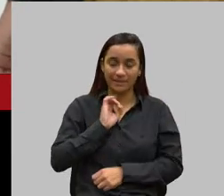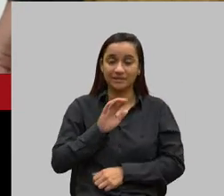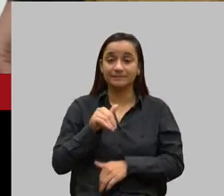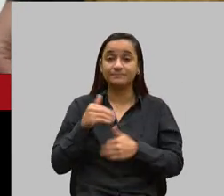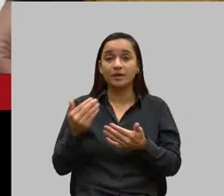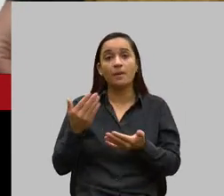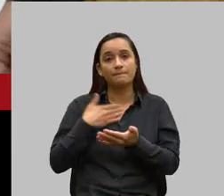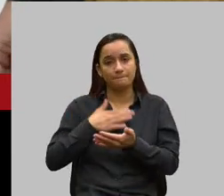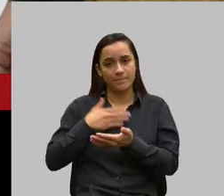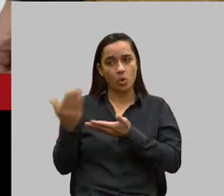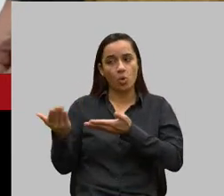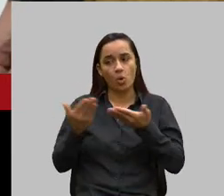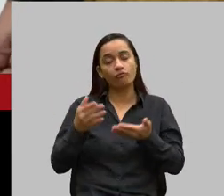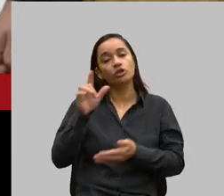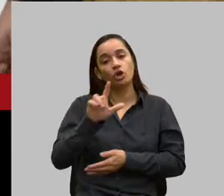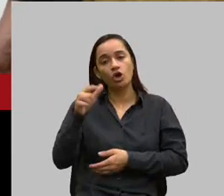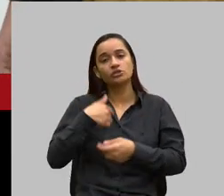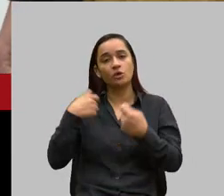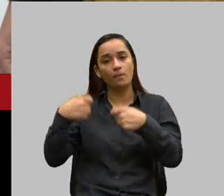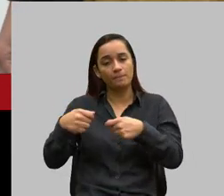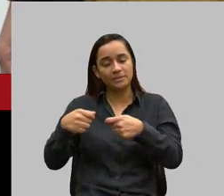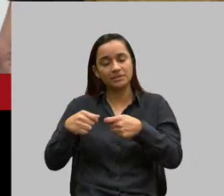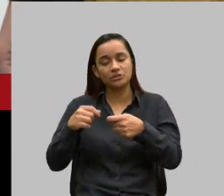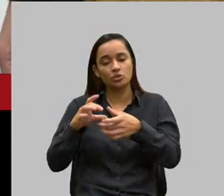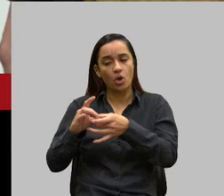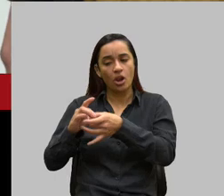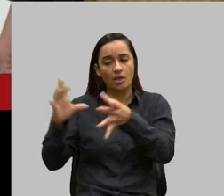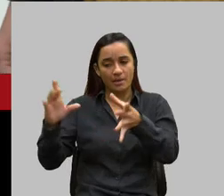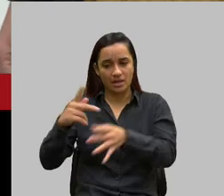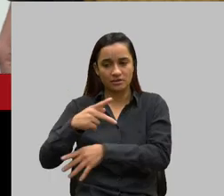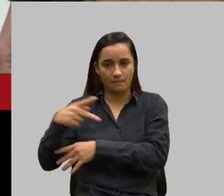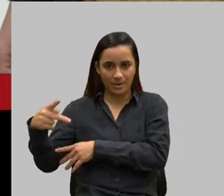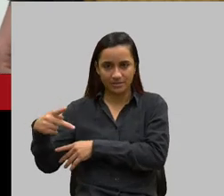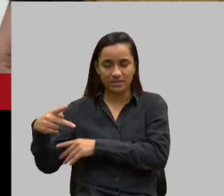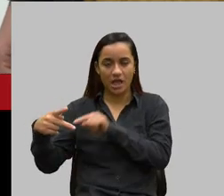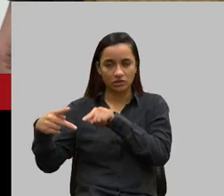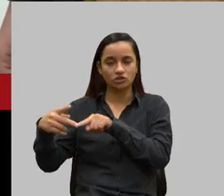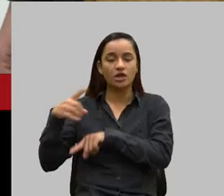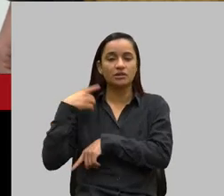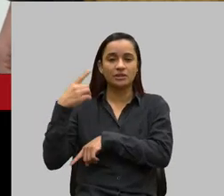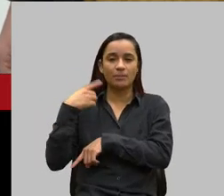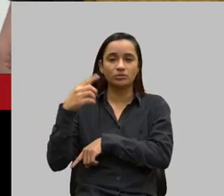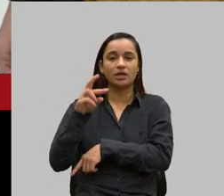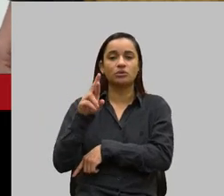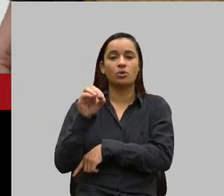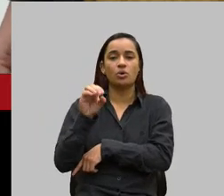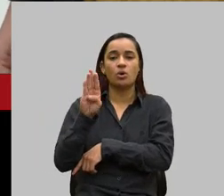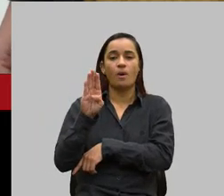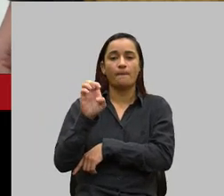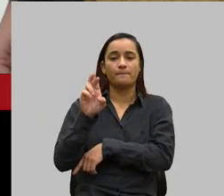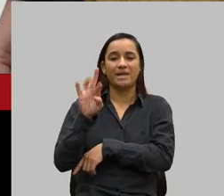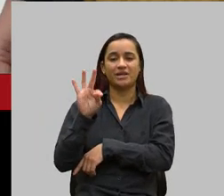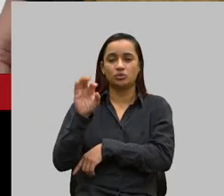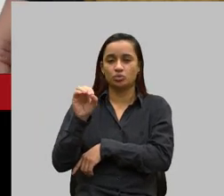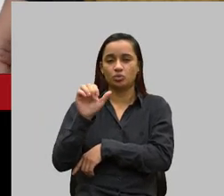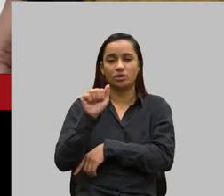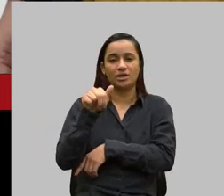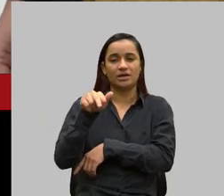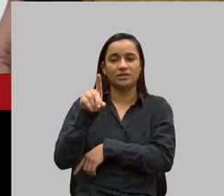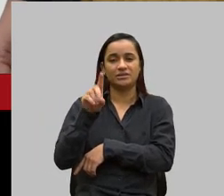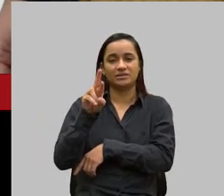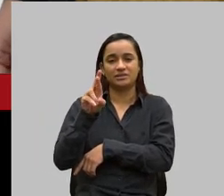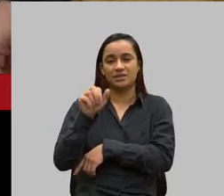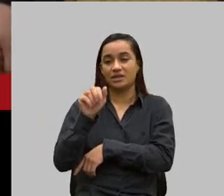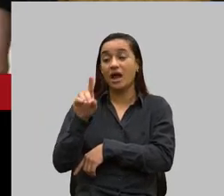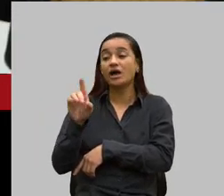autorização do presidente da Comissão de desenvolvimento econômico Deputado eh Roberto Andrade para que nós possamos fazer